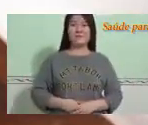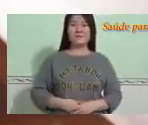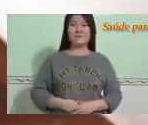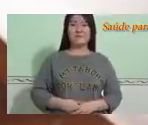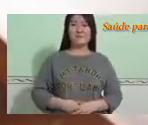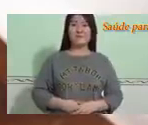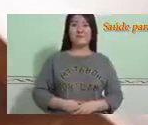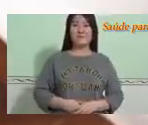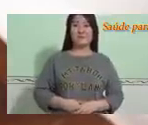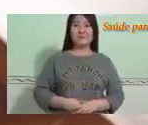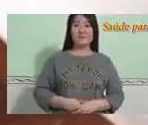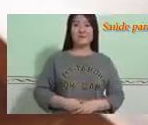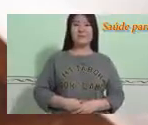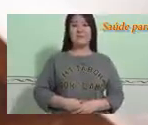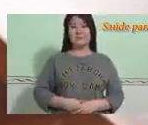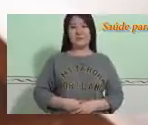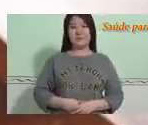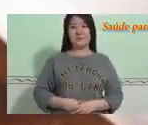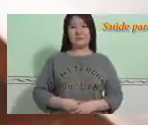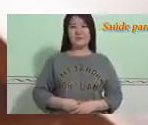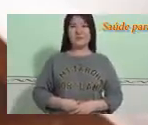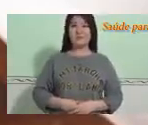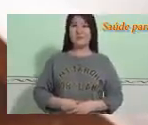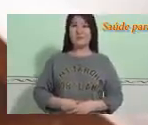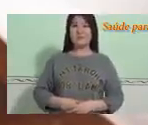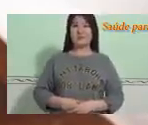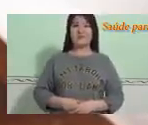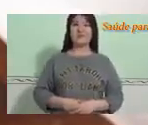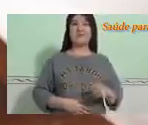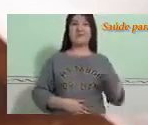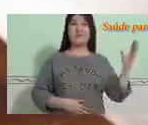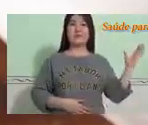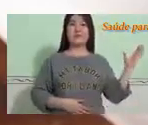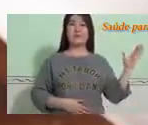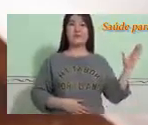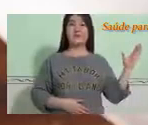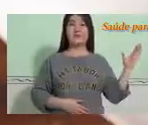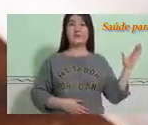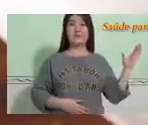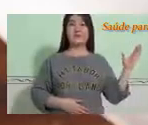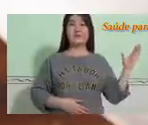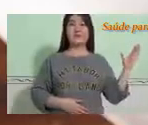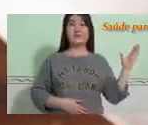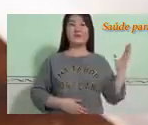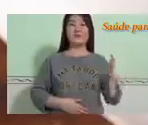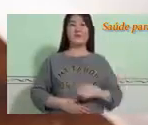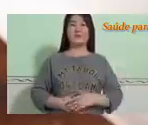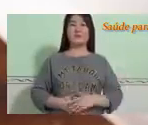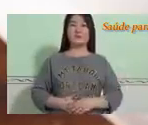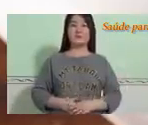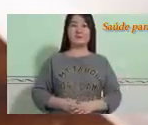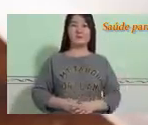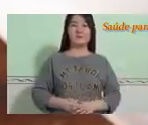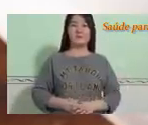remite alérgica e congestão nasal, por fortalecer a imunidade e ajuda no controle da hipertensão,